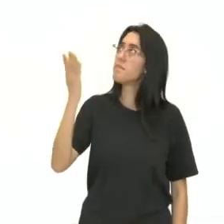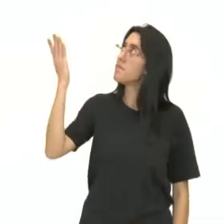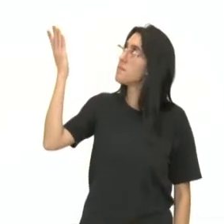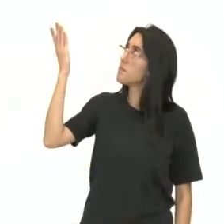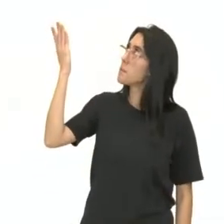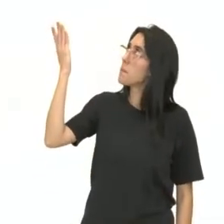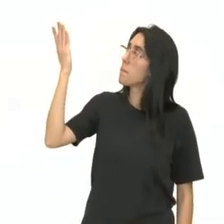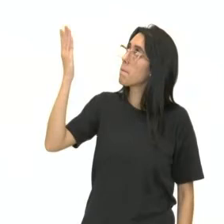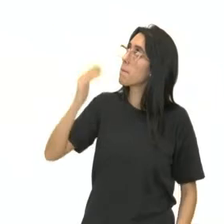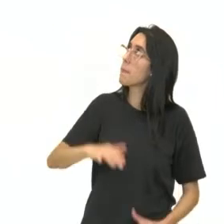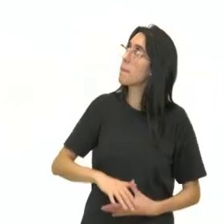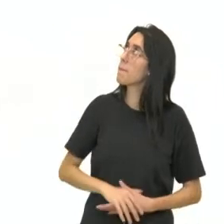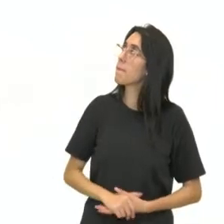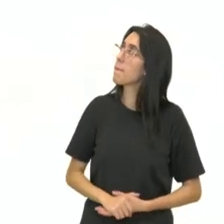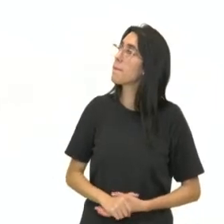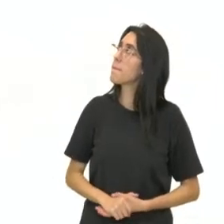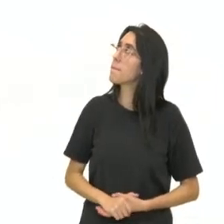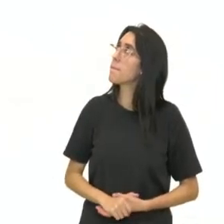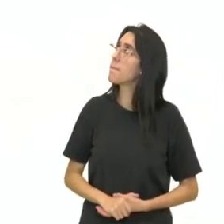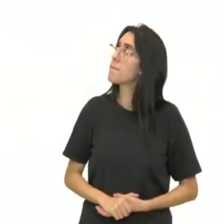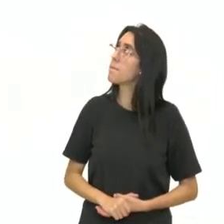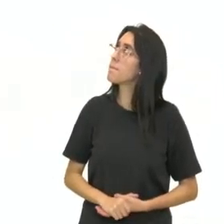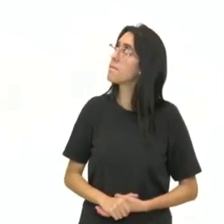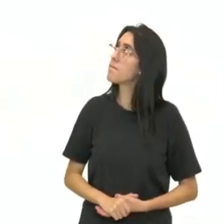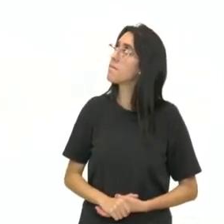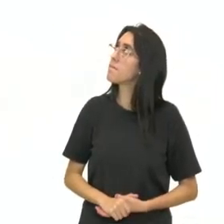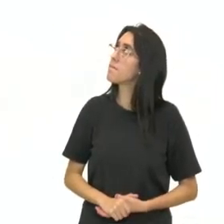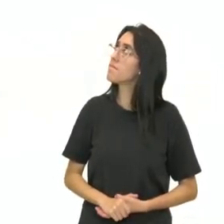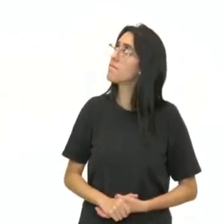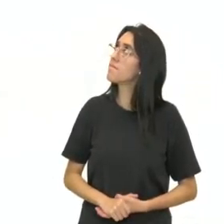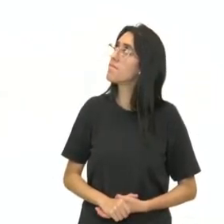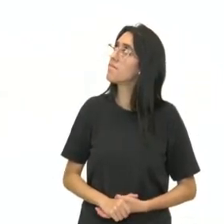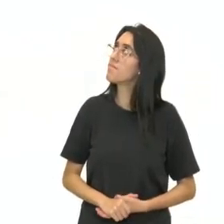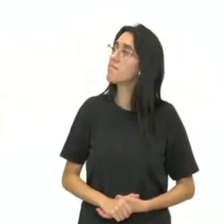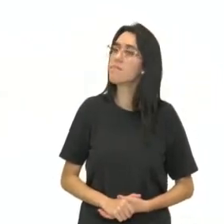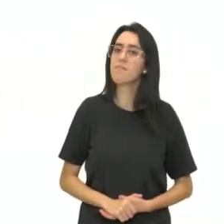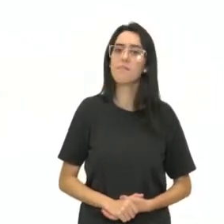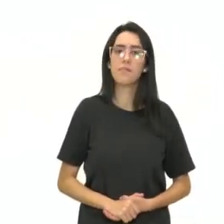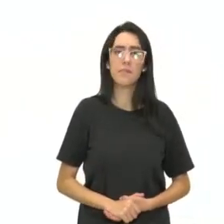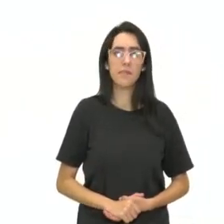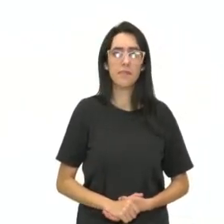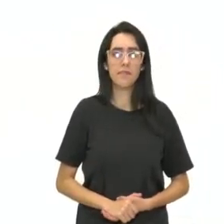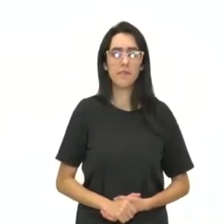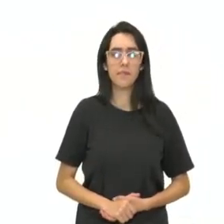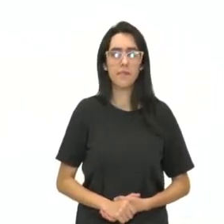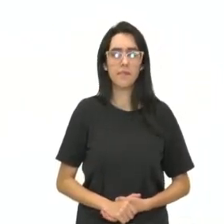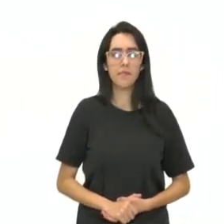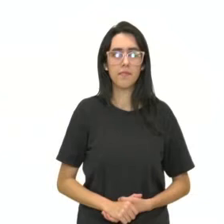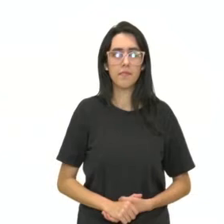mais adjetivo. Esta mañana me ha puesto nervioso. Cambio involuntário e